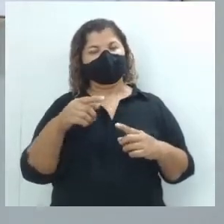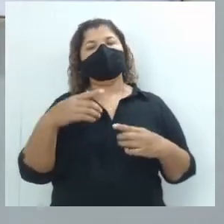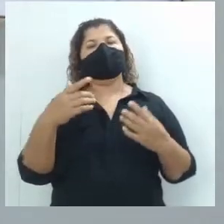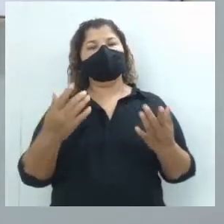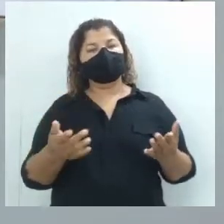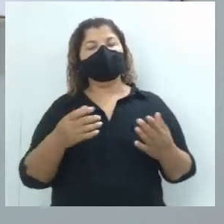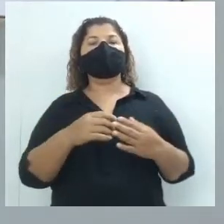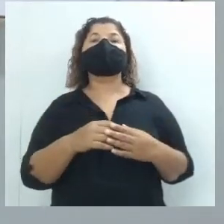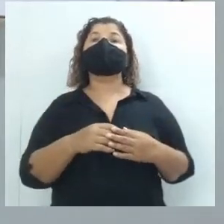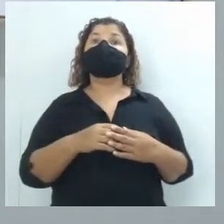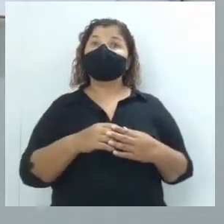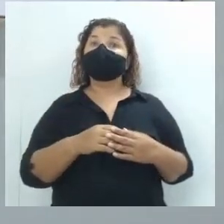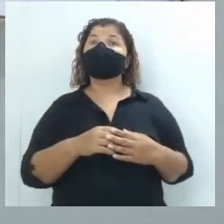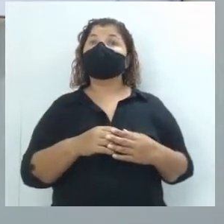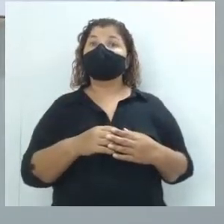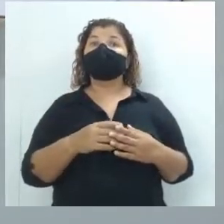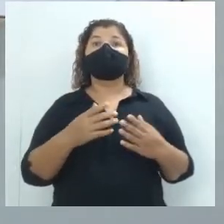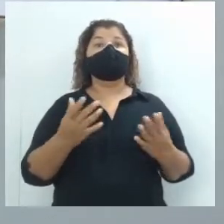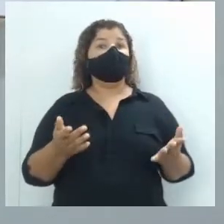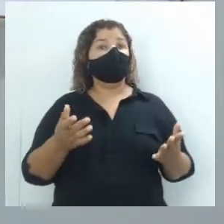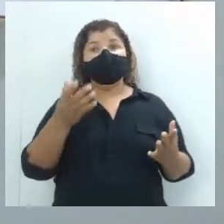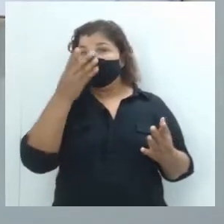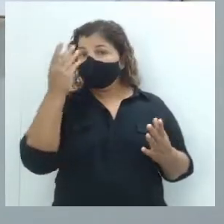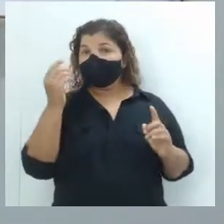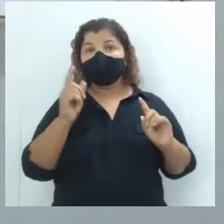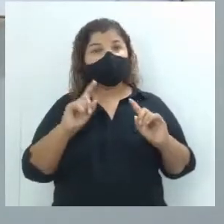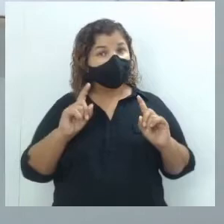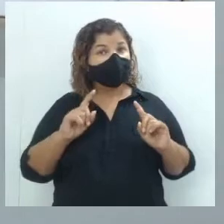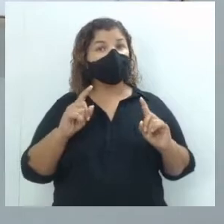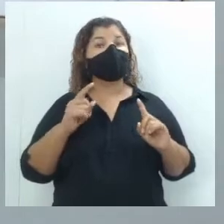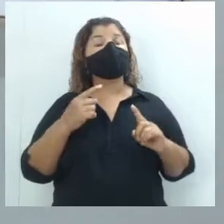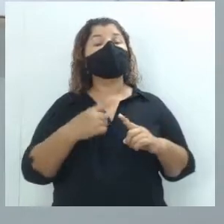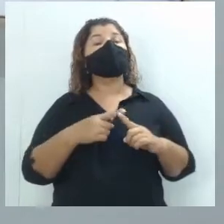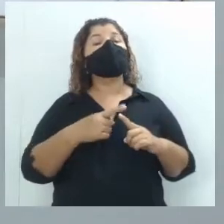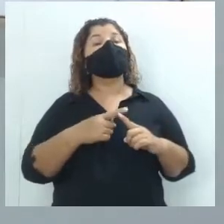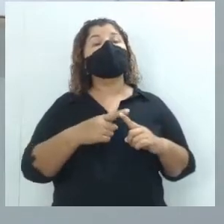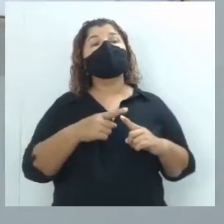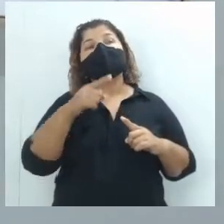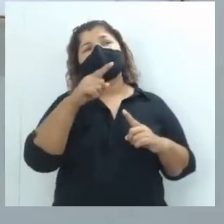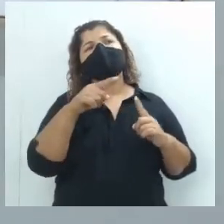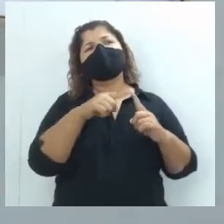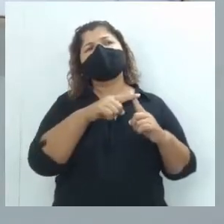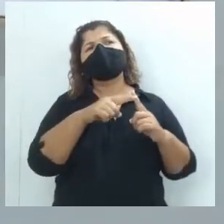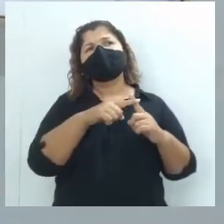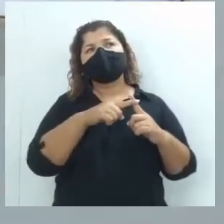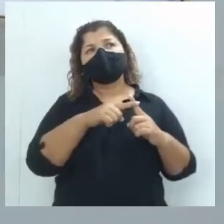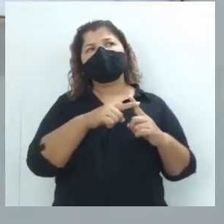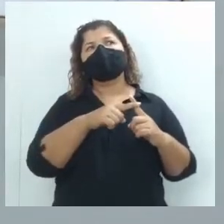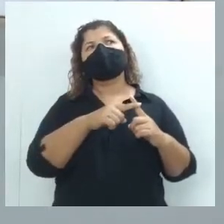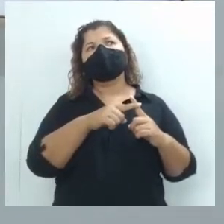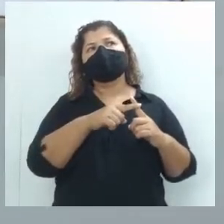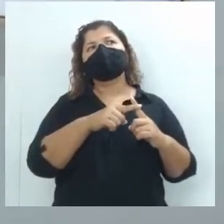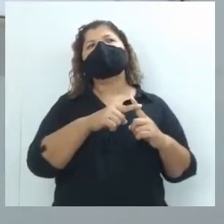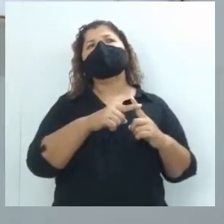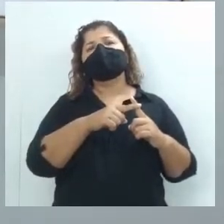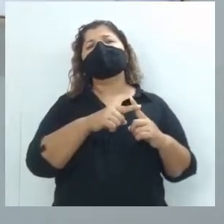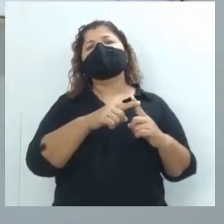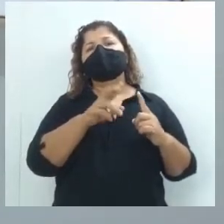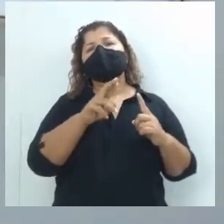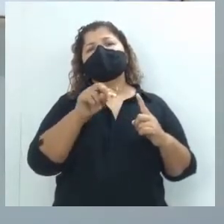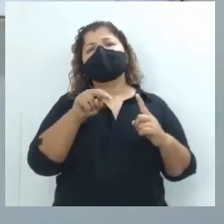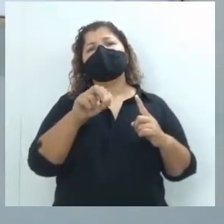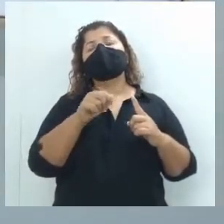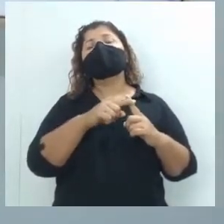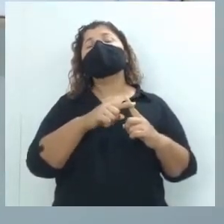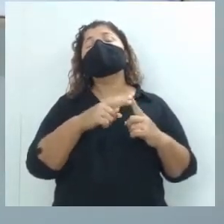nenhuma? Andrei, por que o vírus tem um RNA positivo? Porque o RNA do vírus, ele é chamado de positivo. Monstrinho,